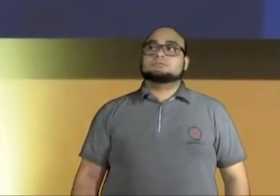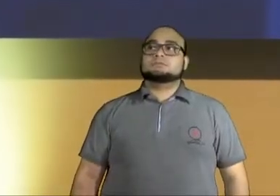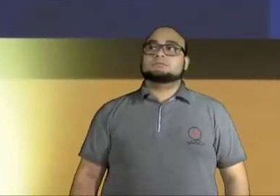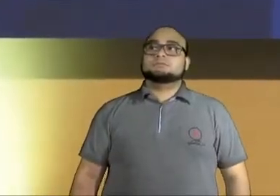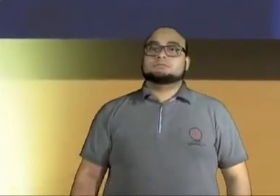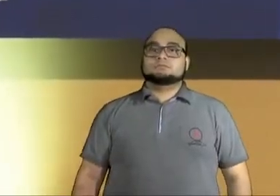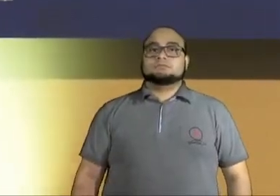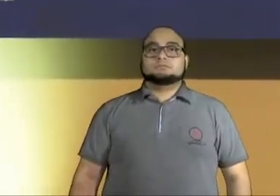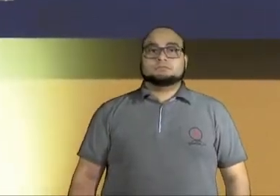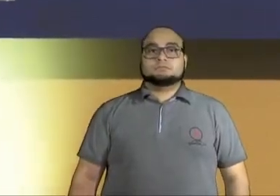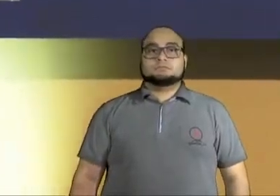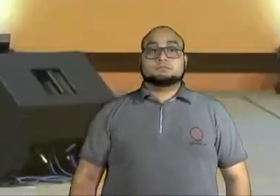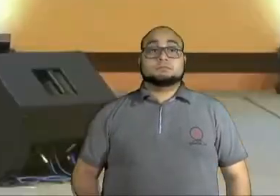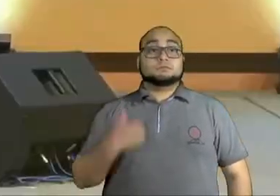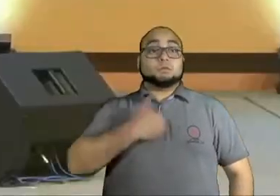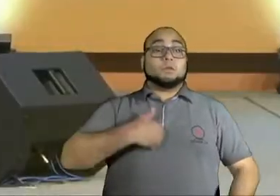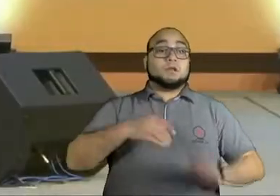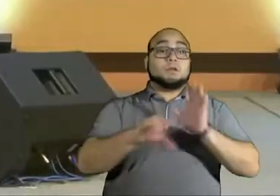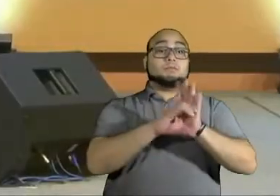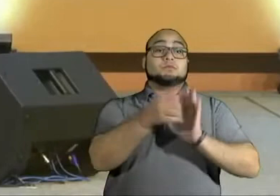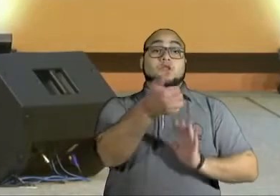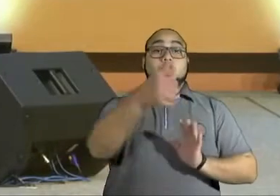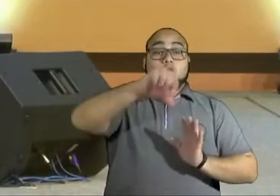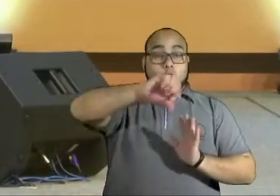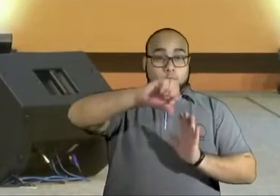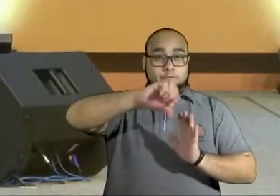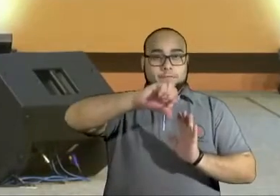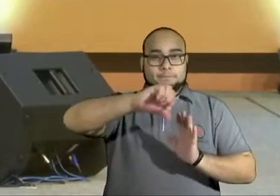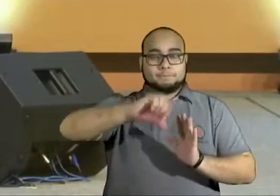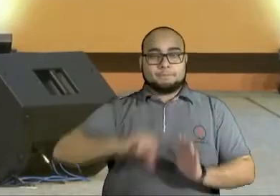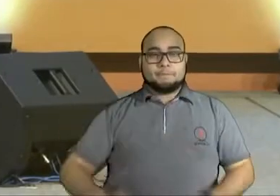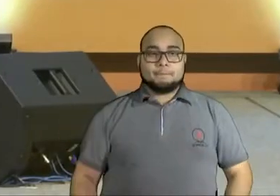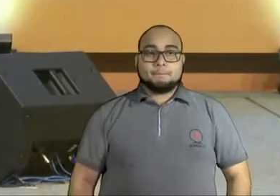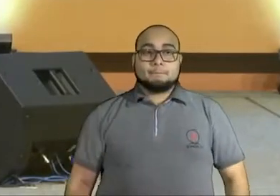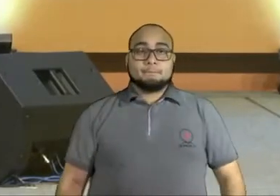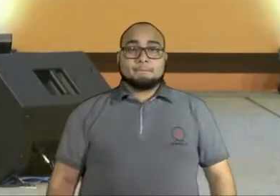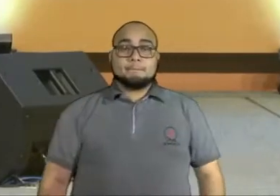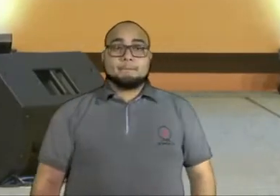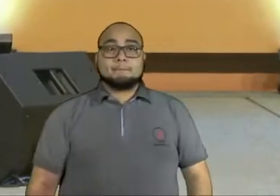Fechando em João 19, porque eu pareço doida, mas não sou.